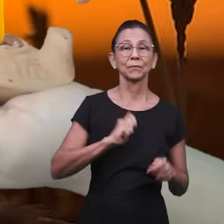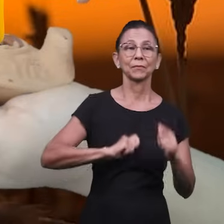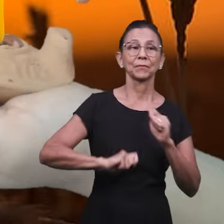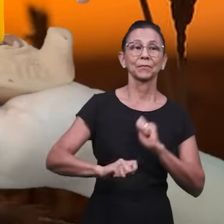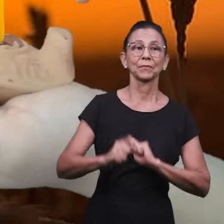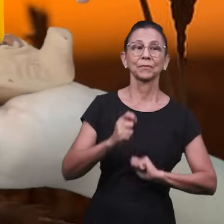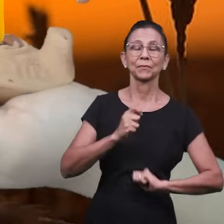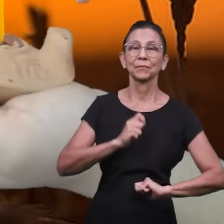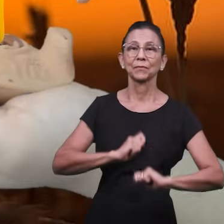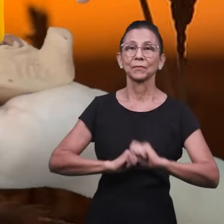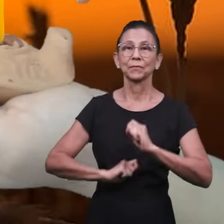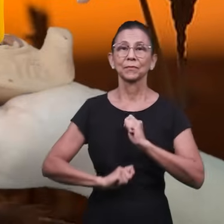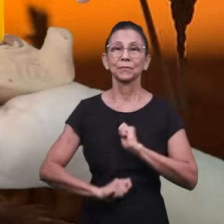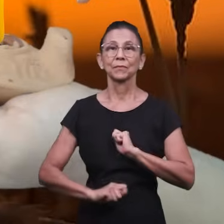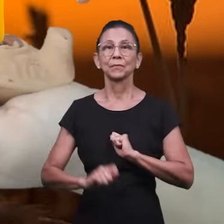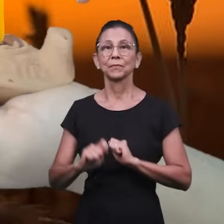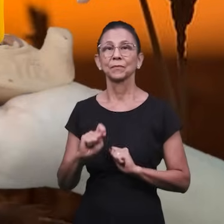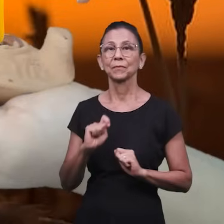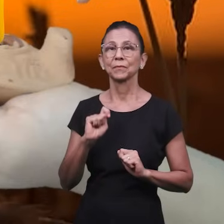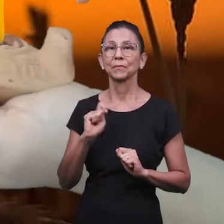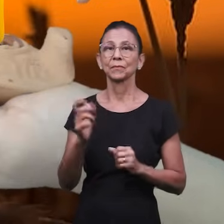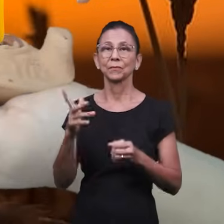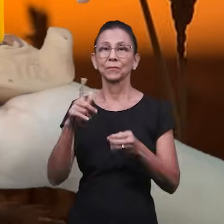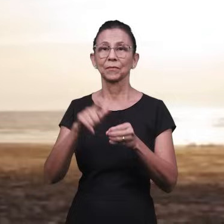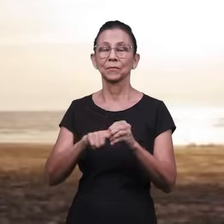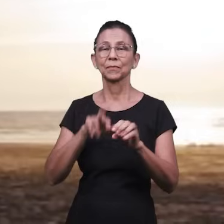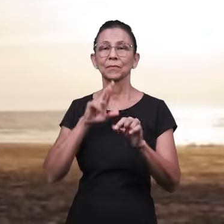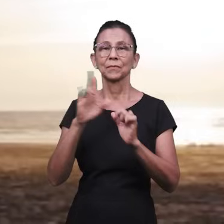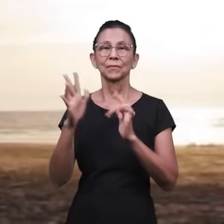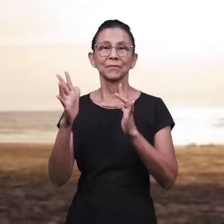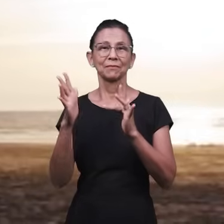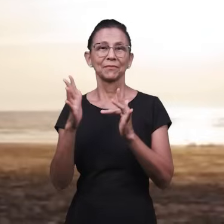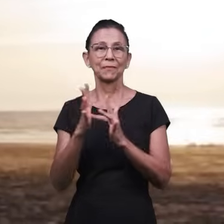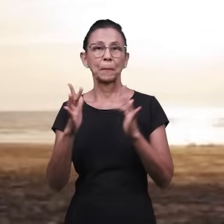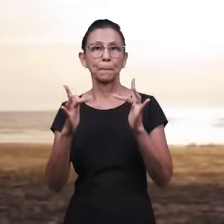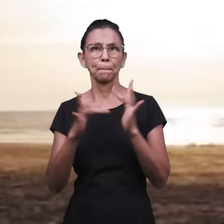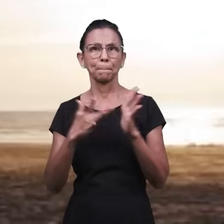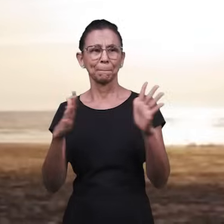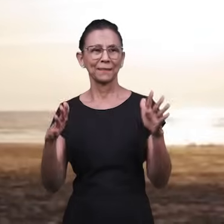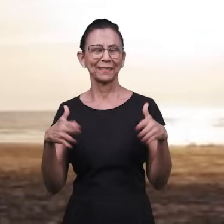ansiando este dia chegar. Com alegria